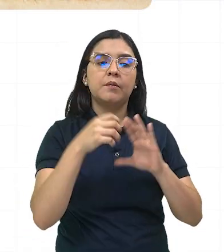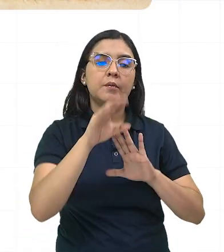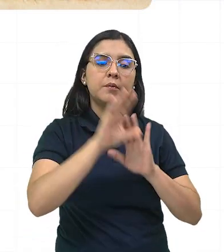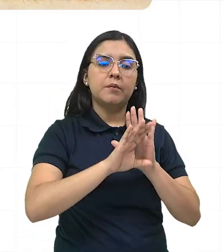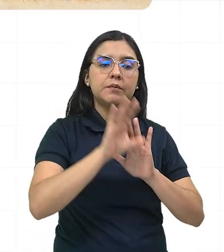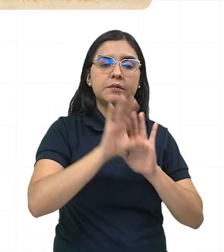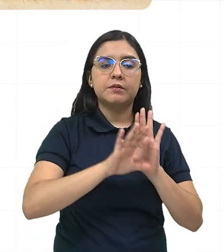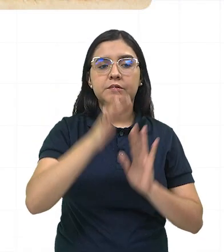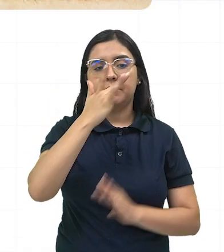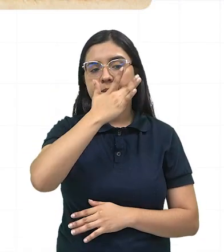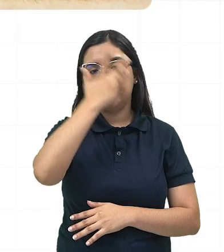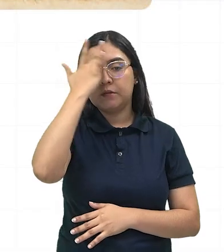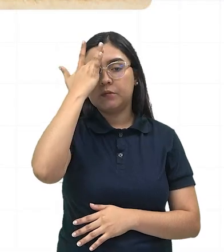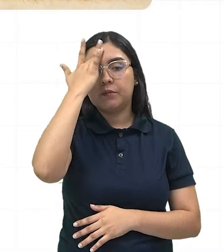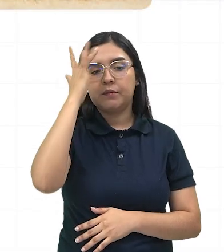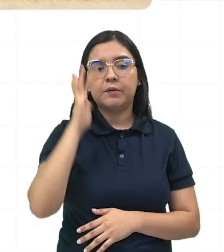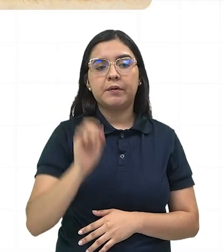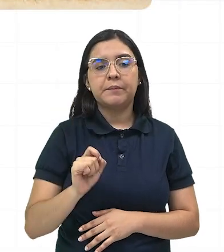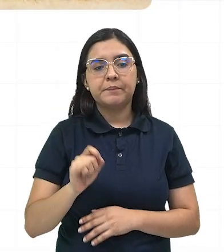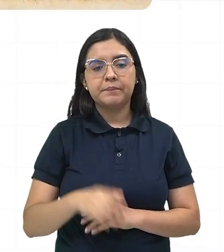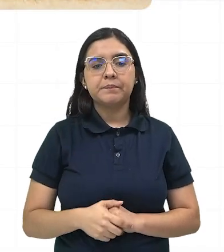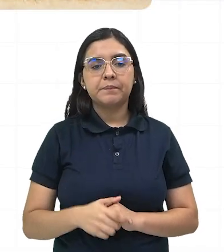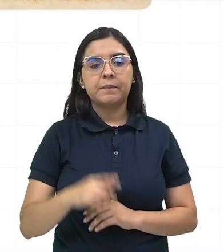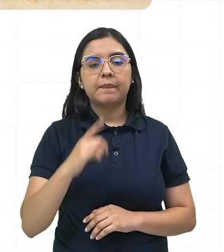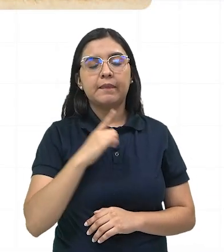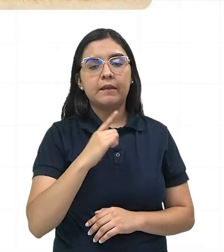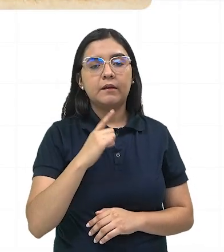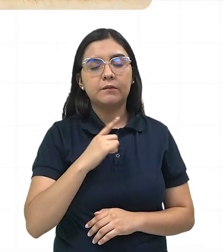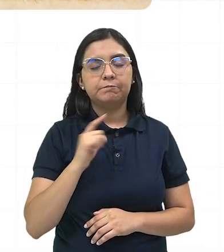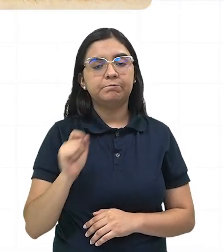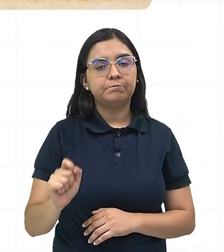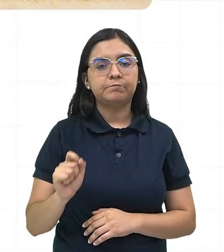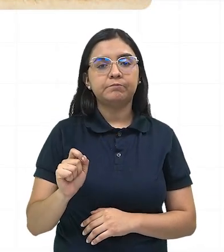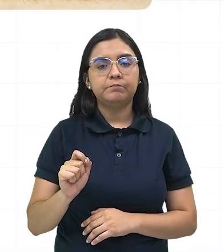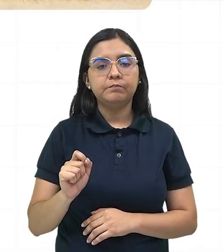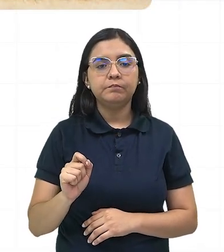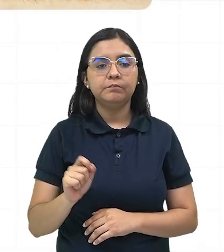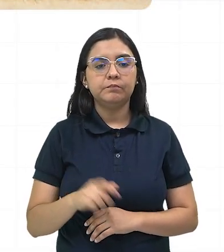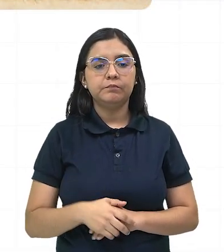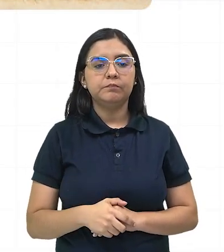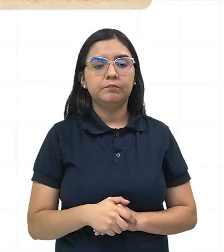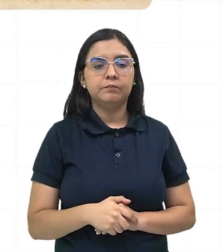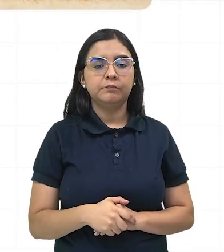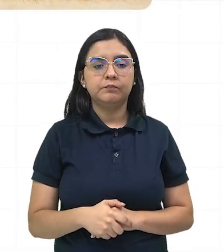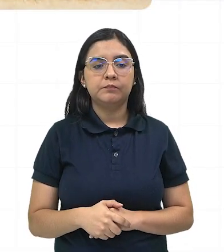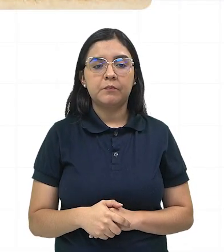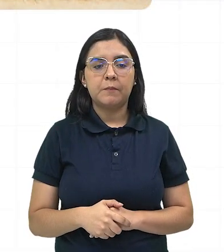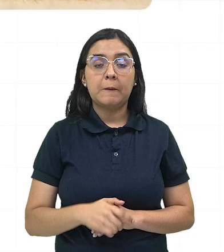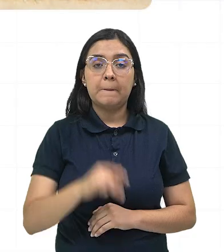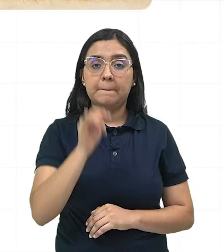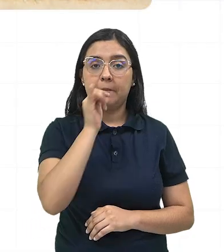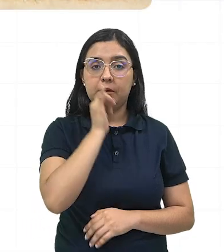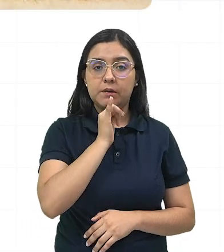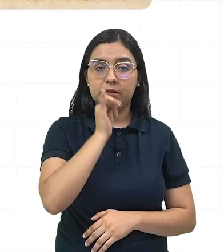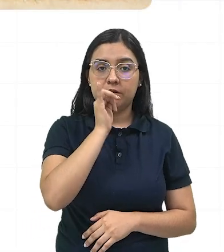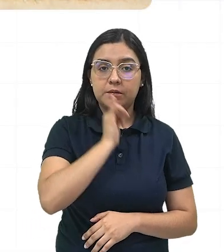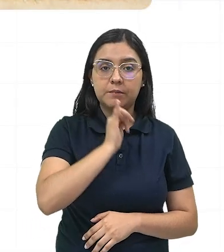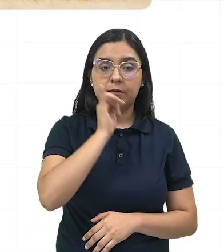de pessoa tem um longo itinerário histórico. Por